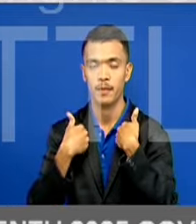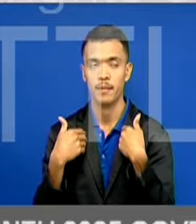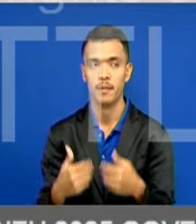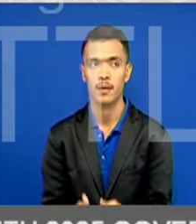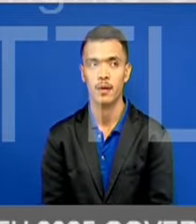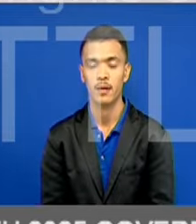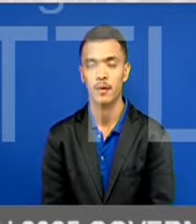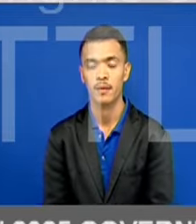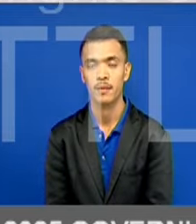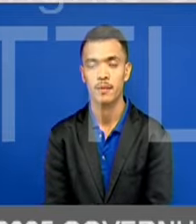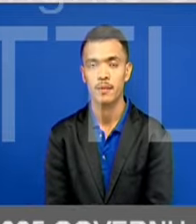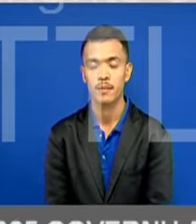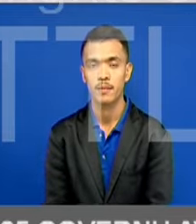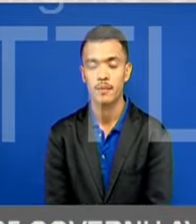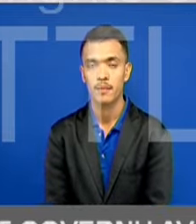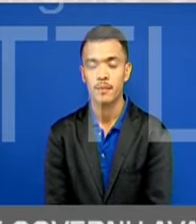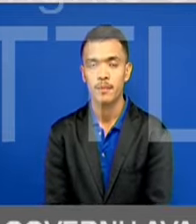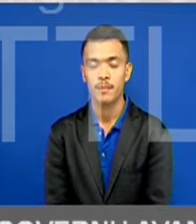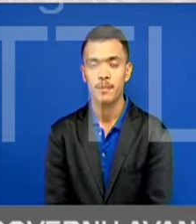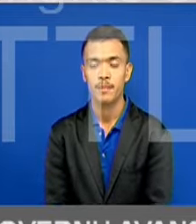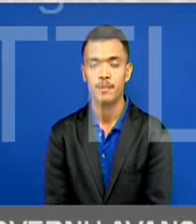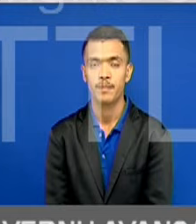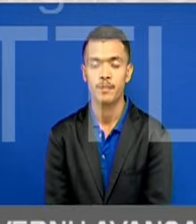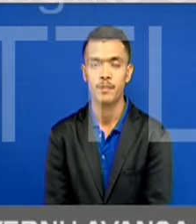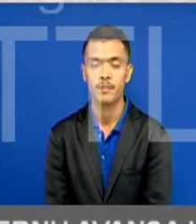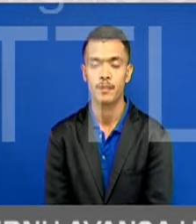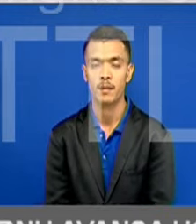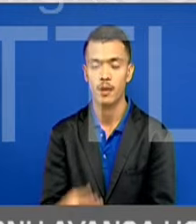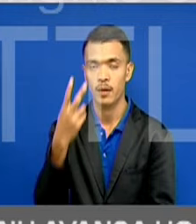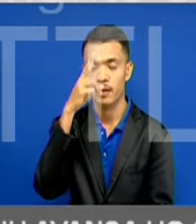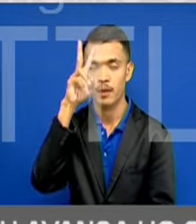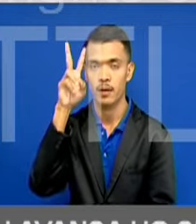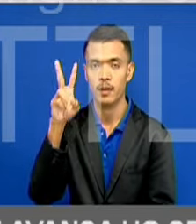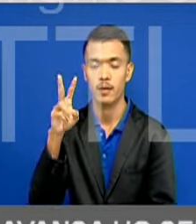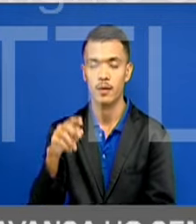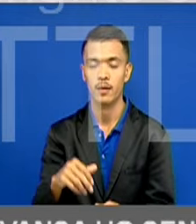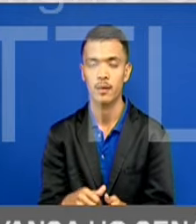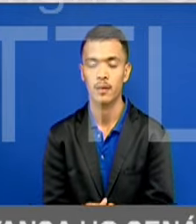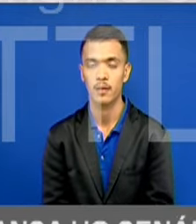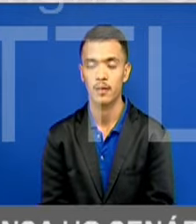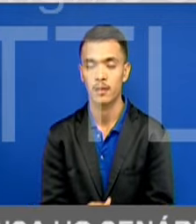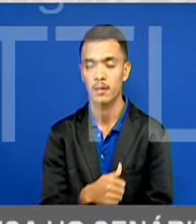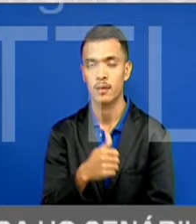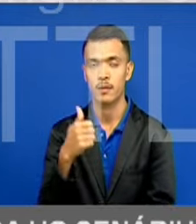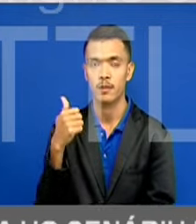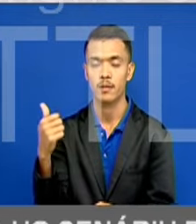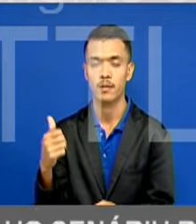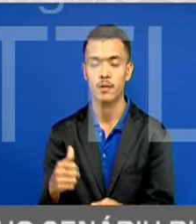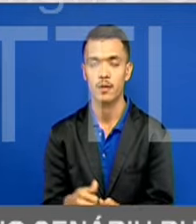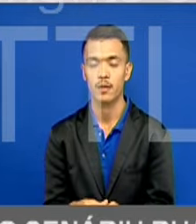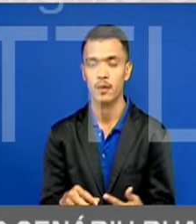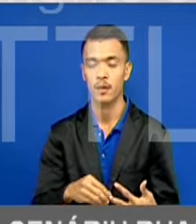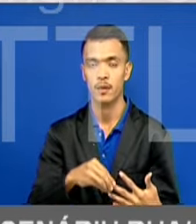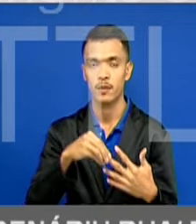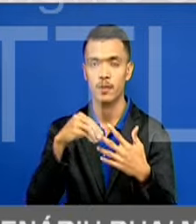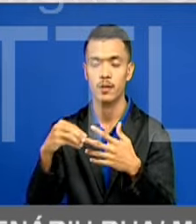bando, pues lo que queda. En bando, haremos el título, en bando, o en sema bando específica